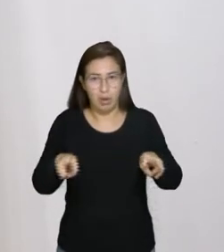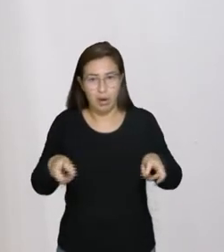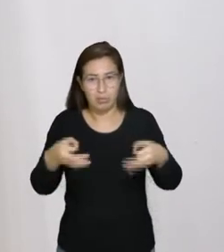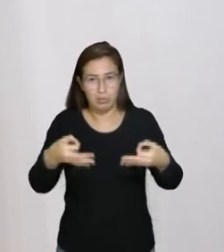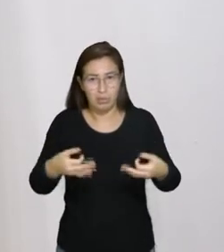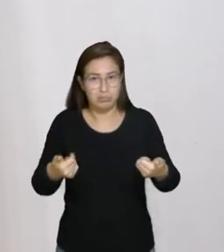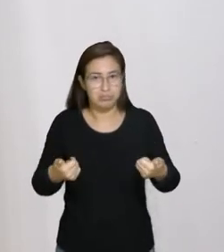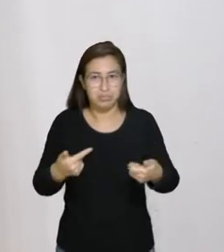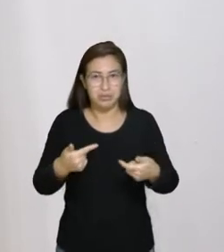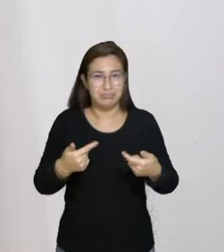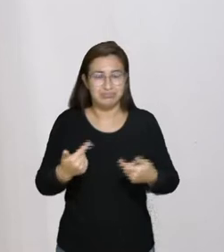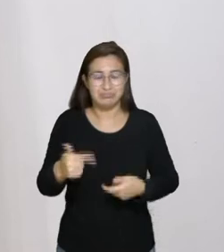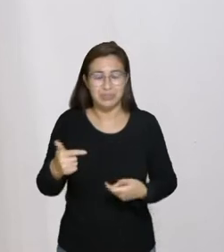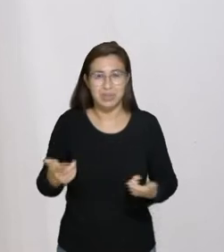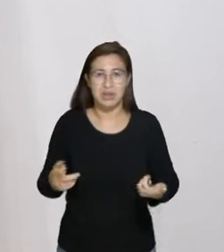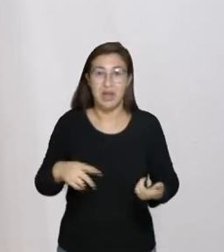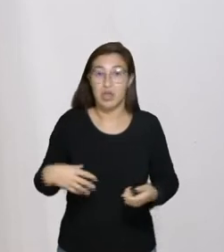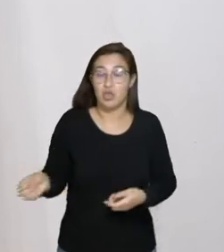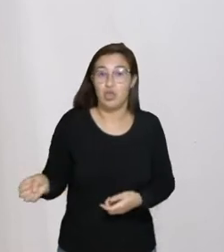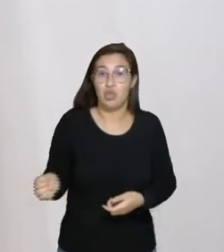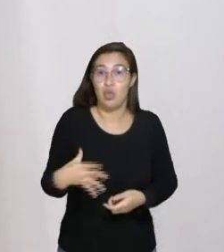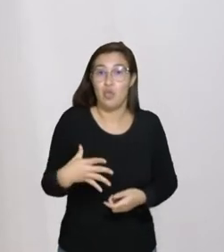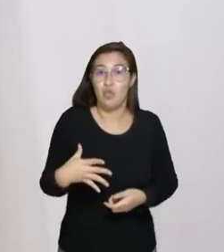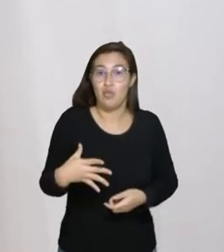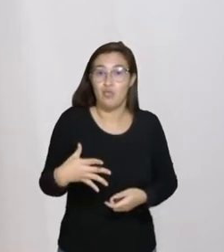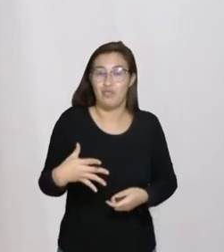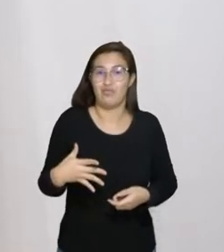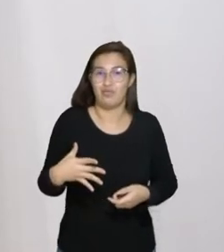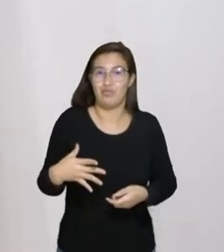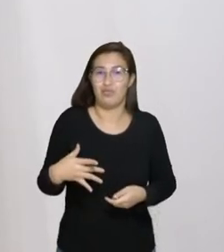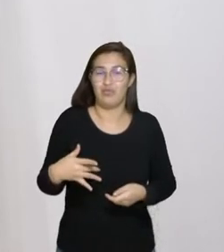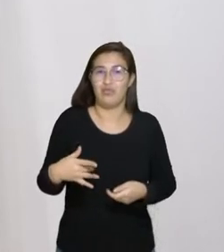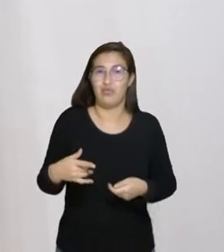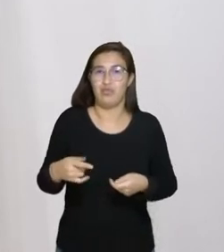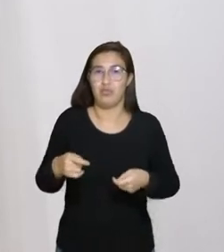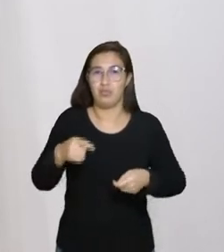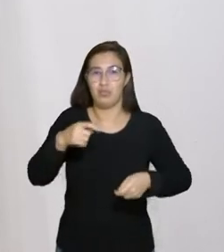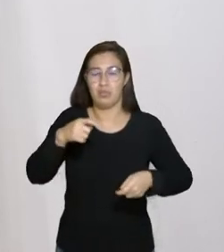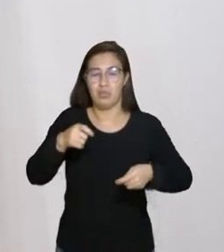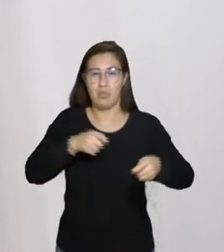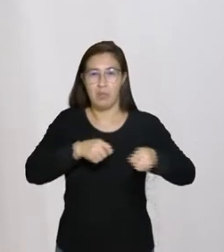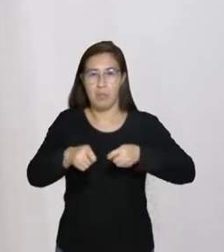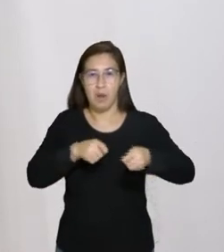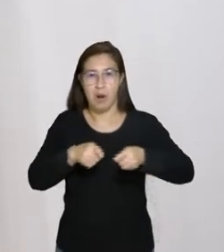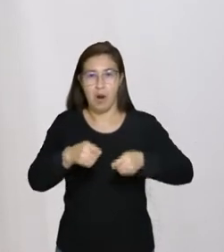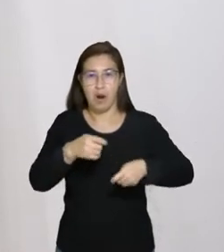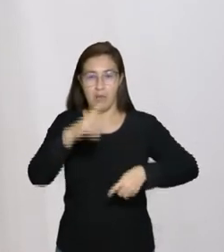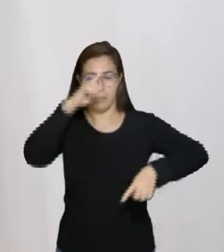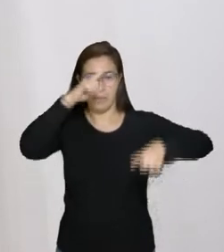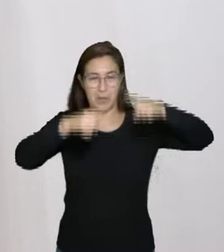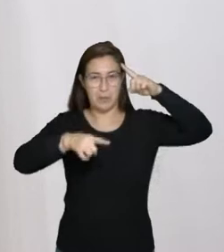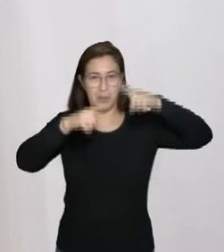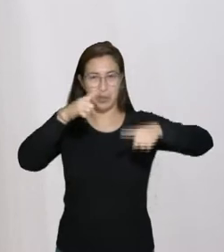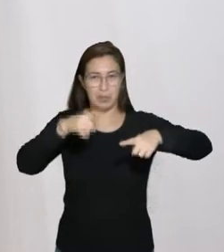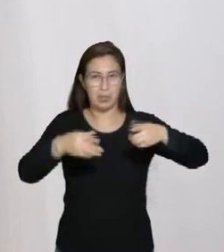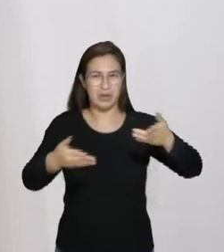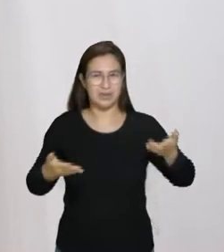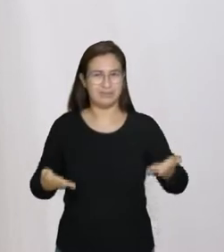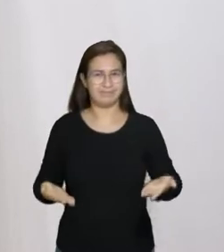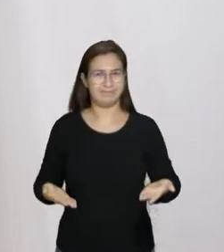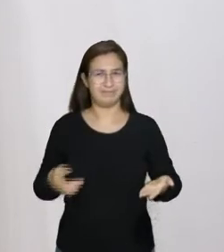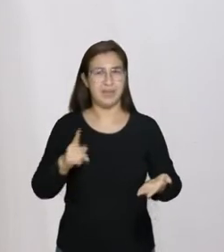Esse é o novo jeito de governar do governador Carlos Moisés. É o dos